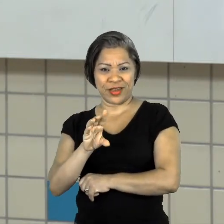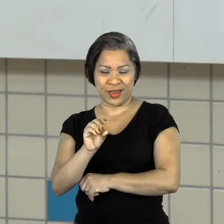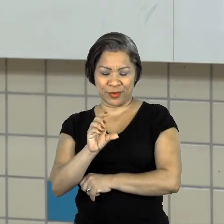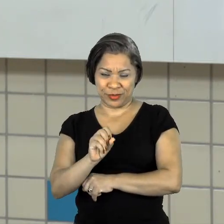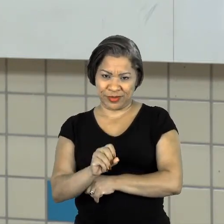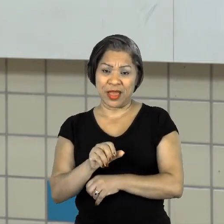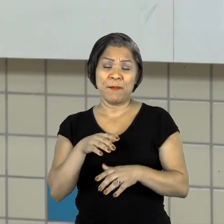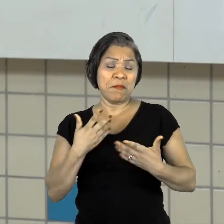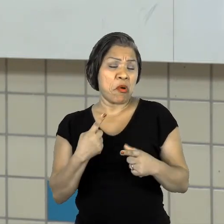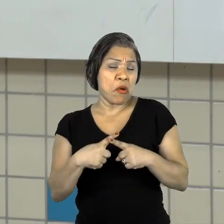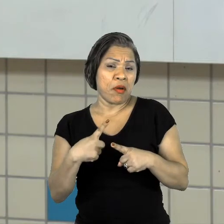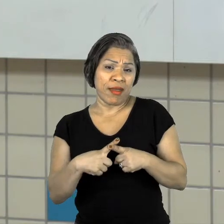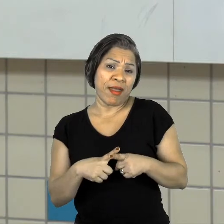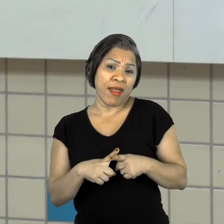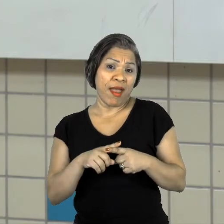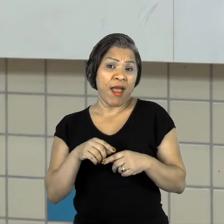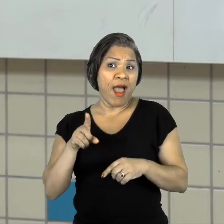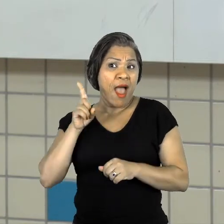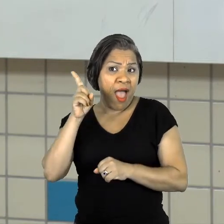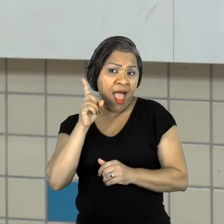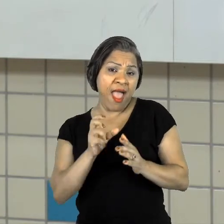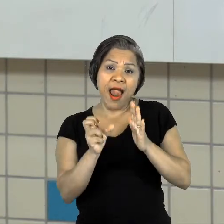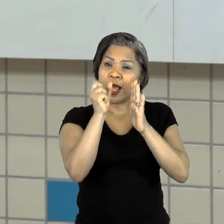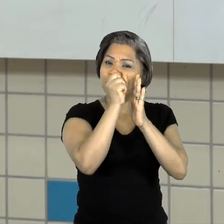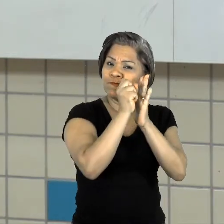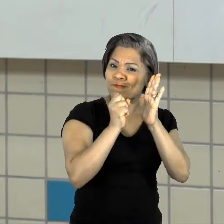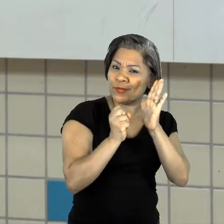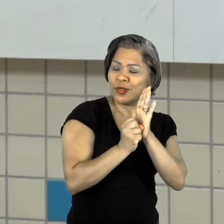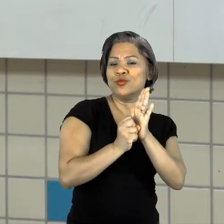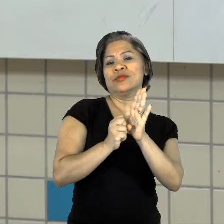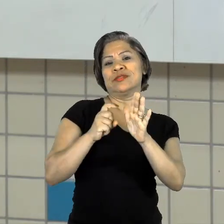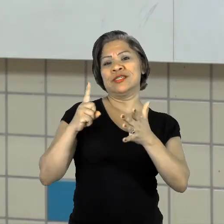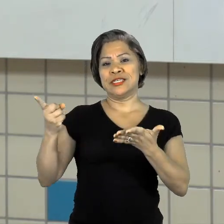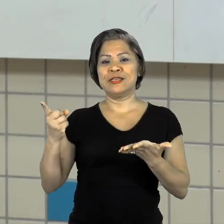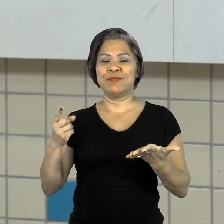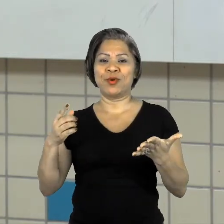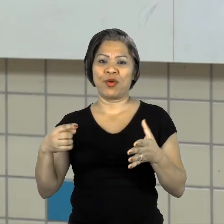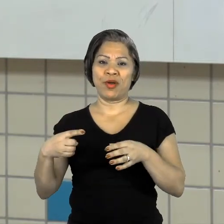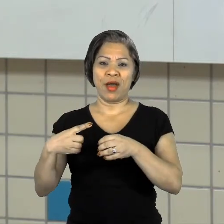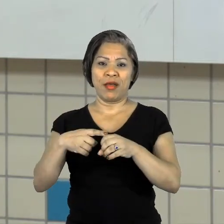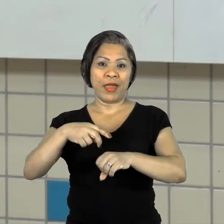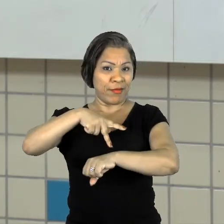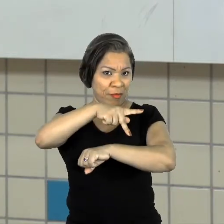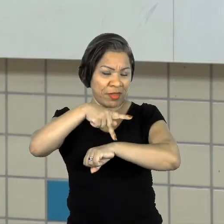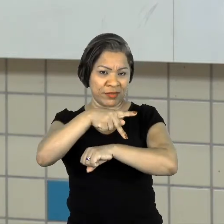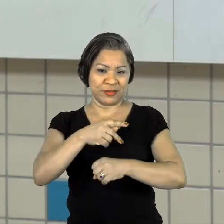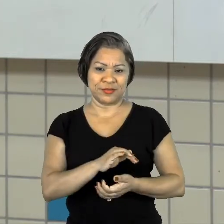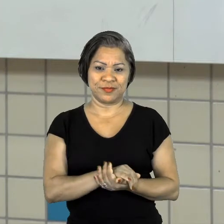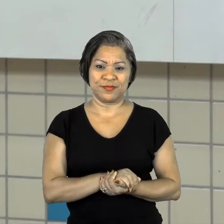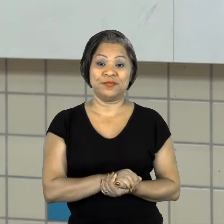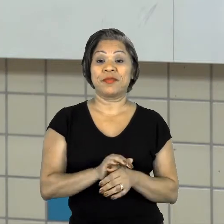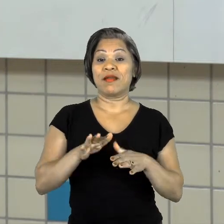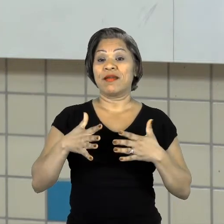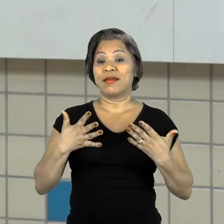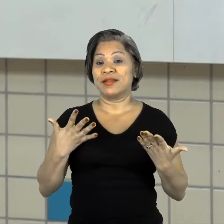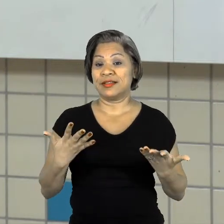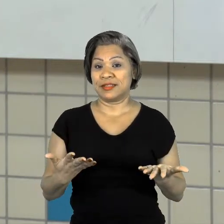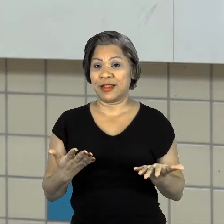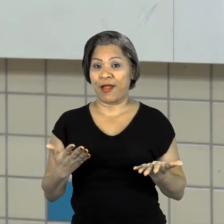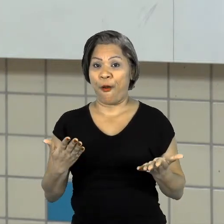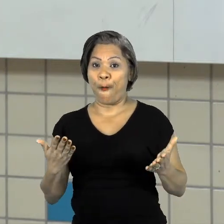se tornou um símbolo argentino. E, vindo já aqui para o Brasil, nós temos também os